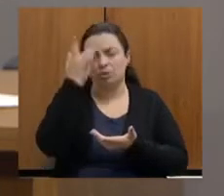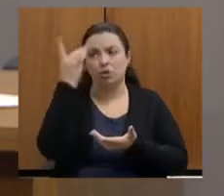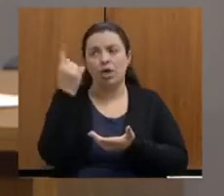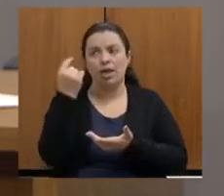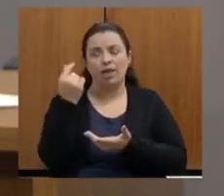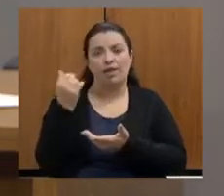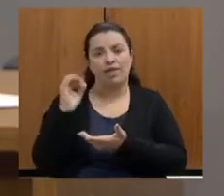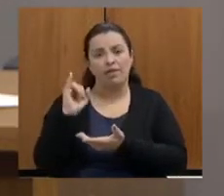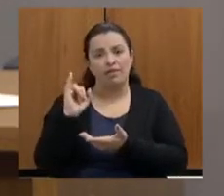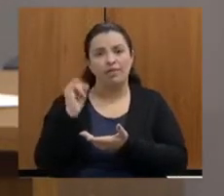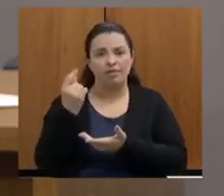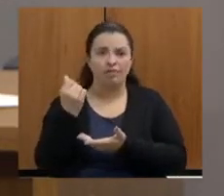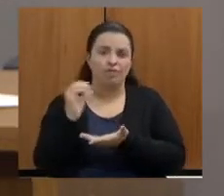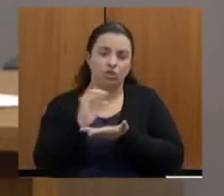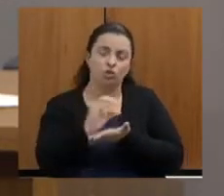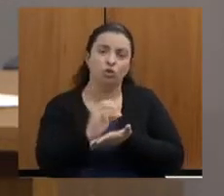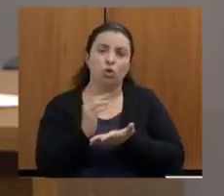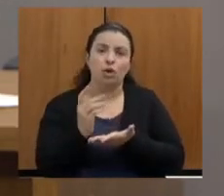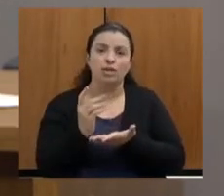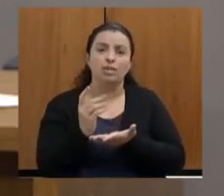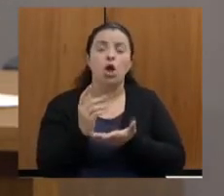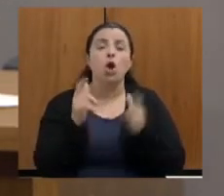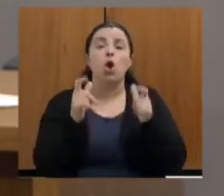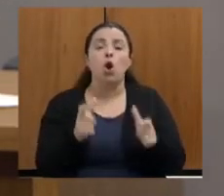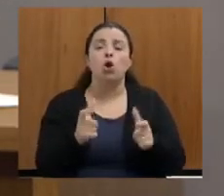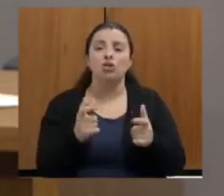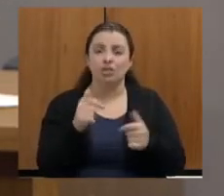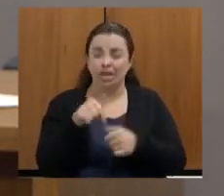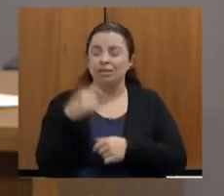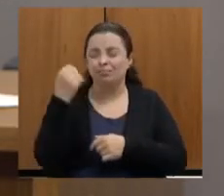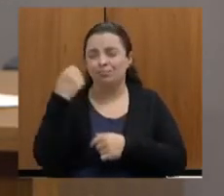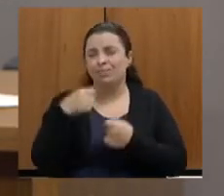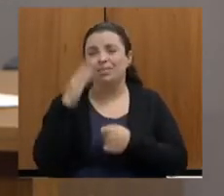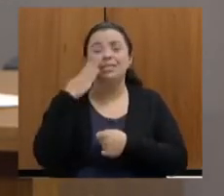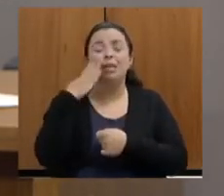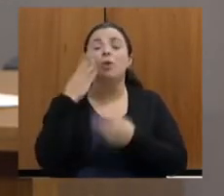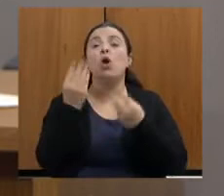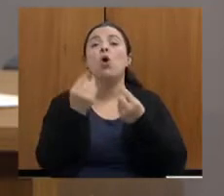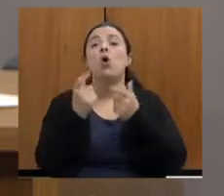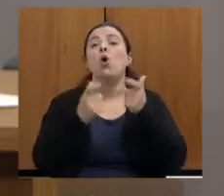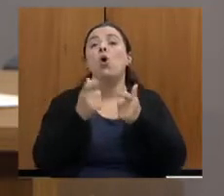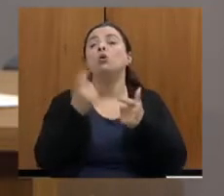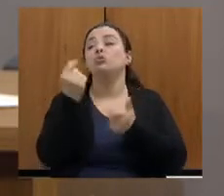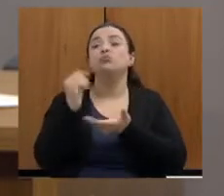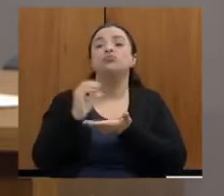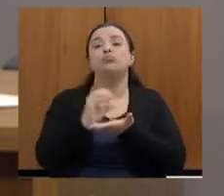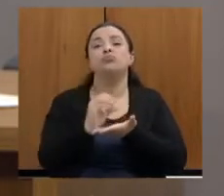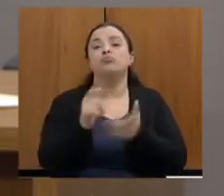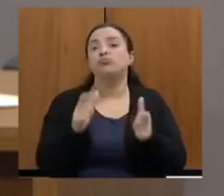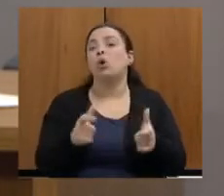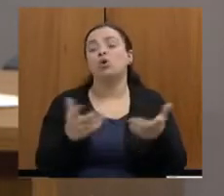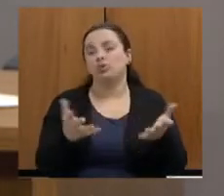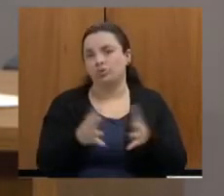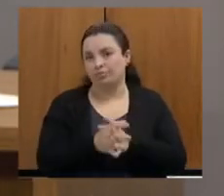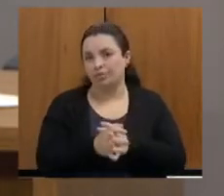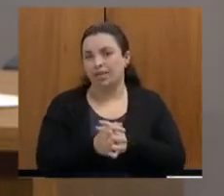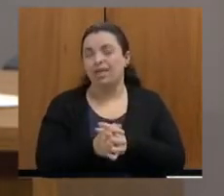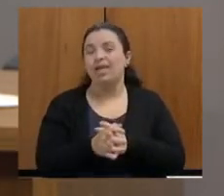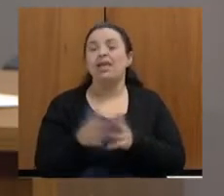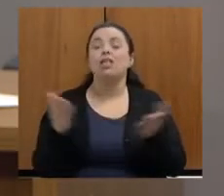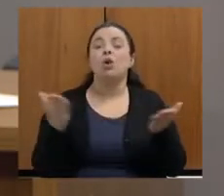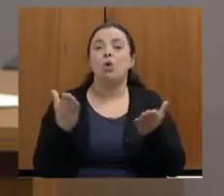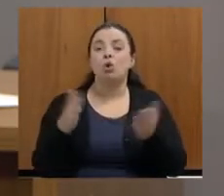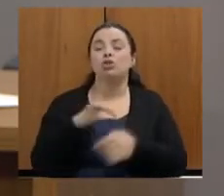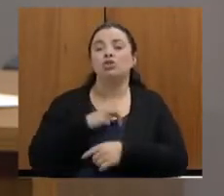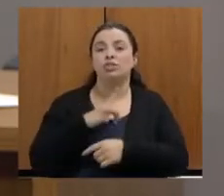sem eles terem conhecimento do que te fato eles estão investindo então é o Doug e a Lara eles estão